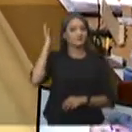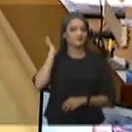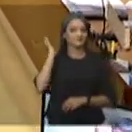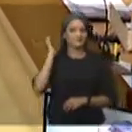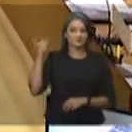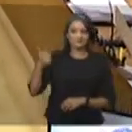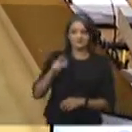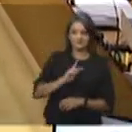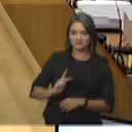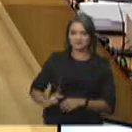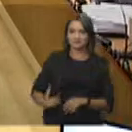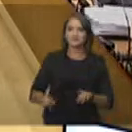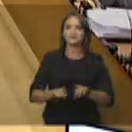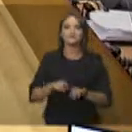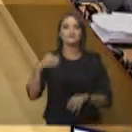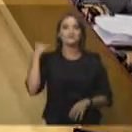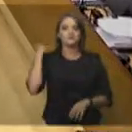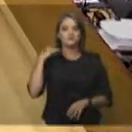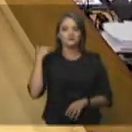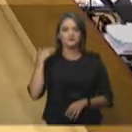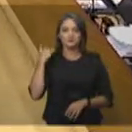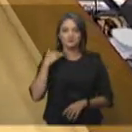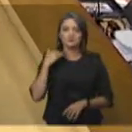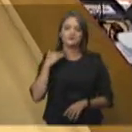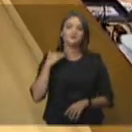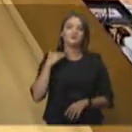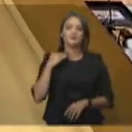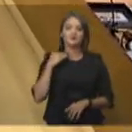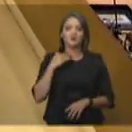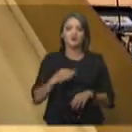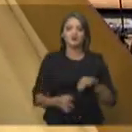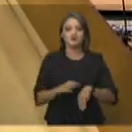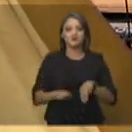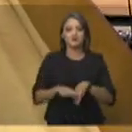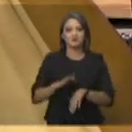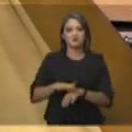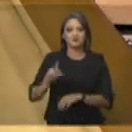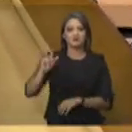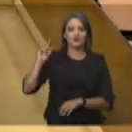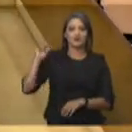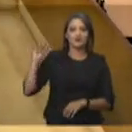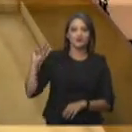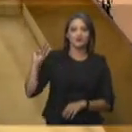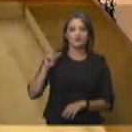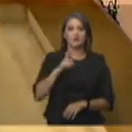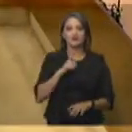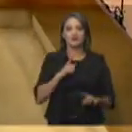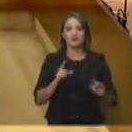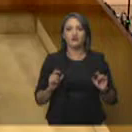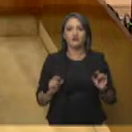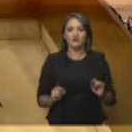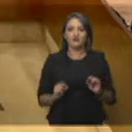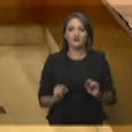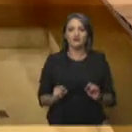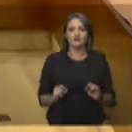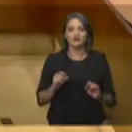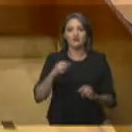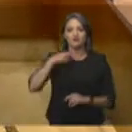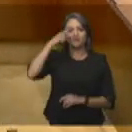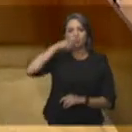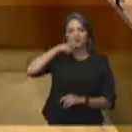vice-presidente, ministra Carmen Lúcia, nossa decana, nosso decano, ministro Gilmar Mendes, ministro